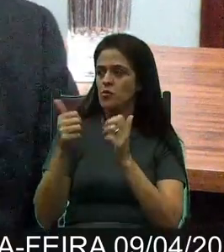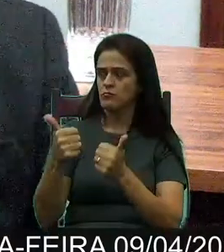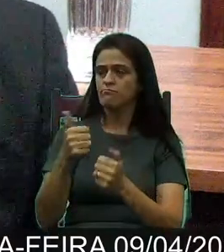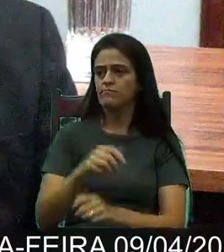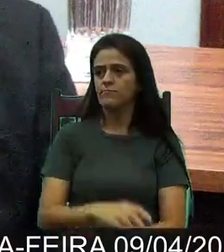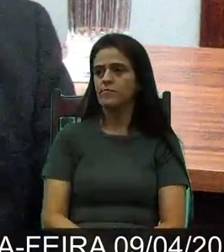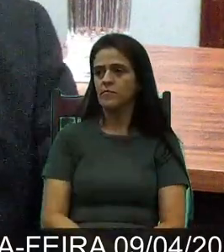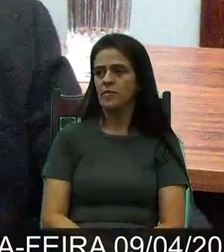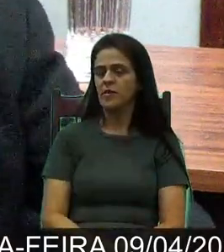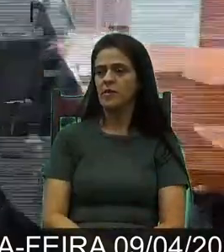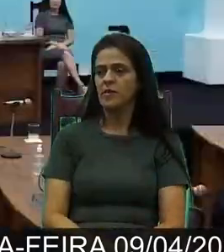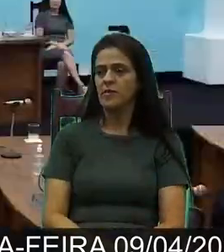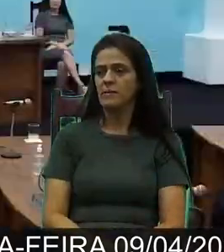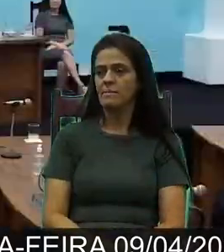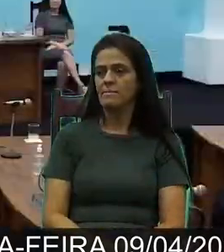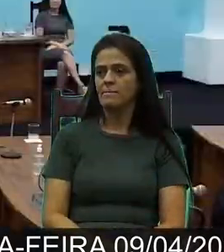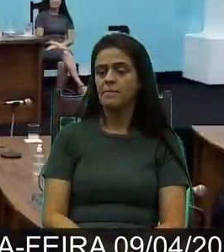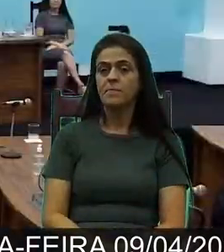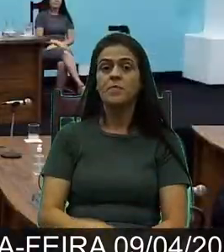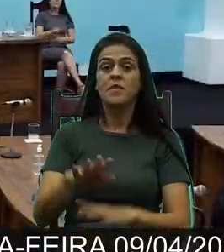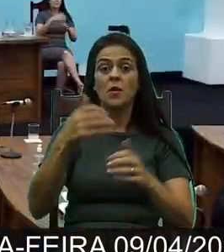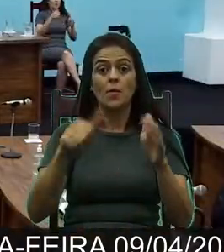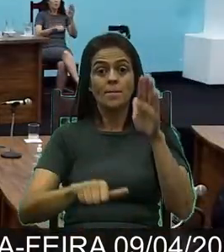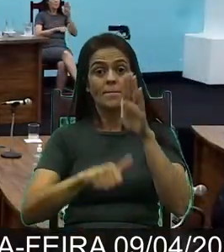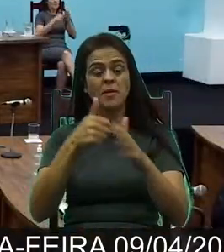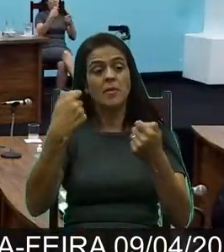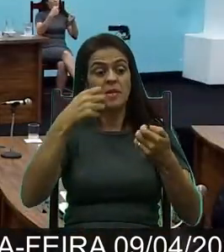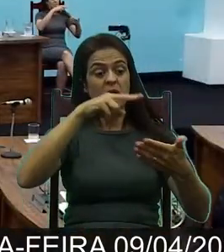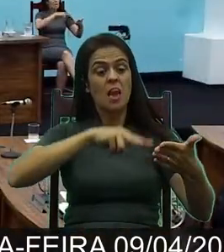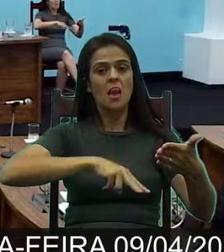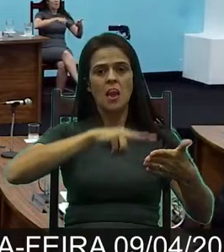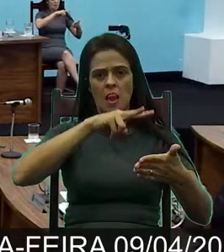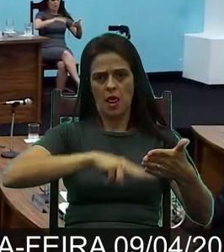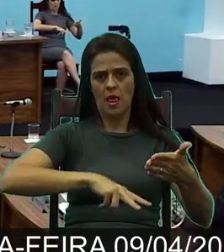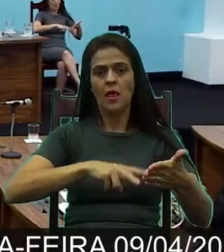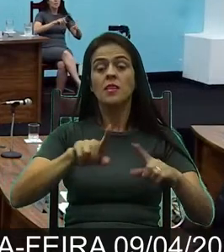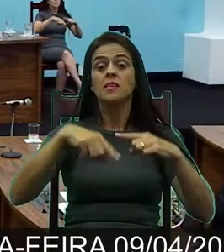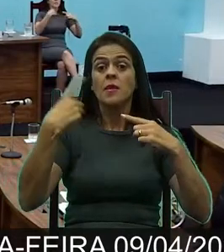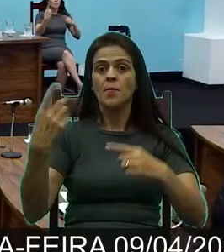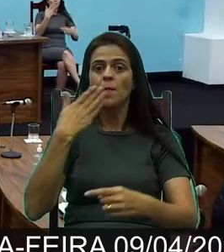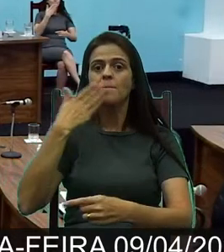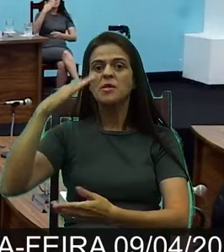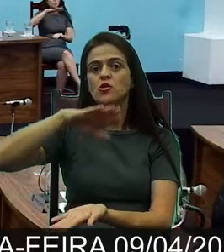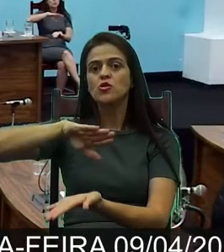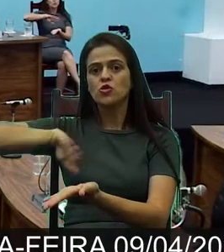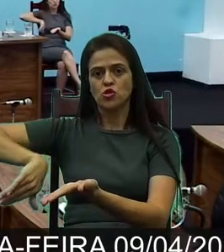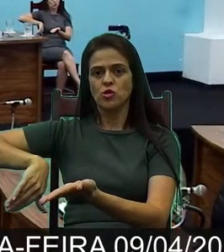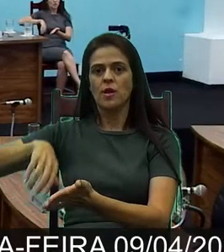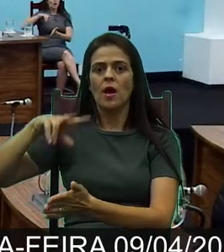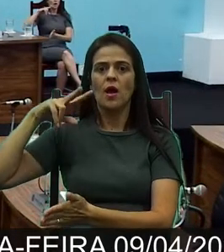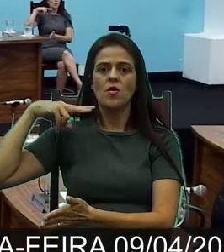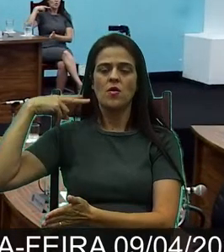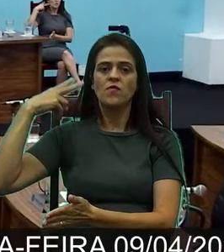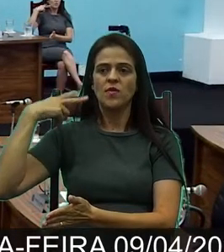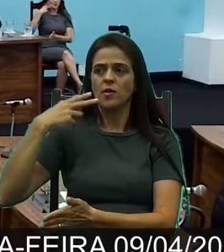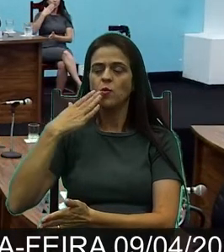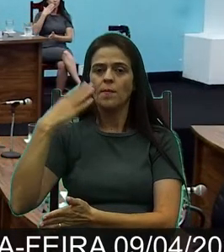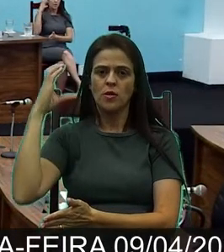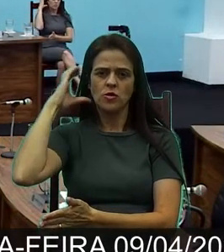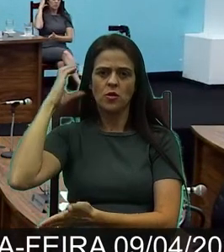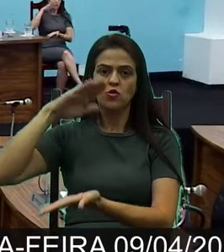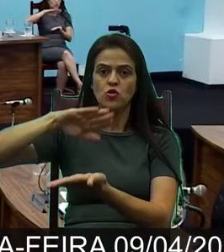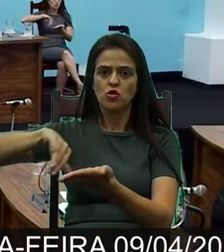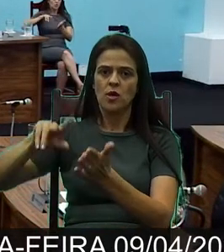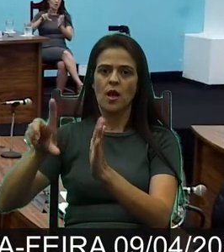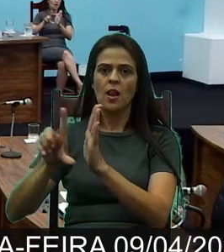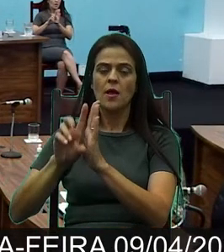a leitura do projeto de lei, que regimentalmente é obrigado, aí eu vou fazer a votação do pedido de vista do vereador Cláudio Lima. Faça a leitura